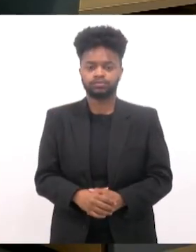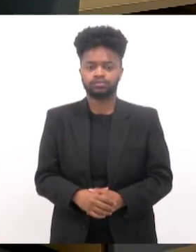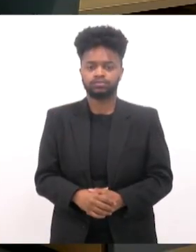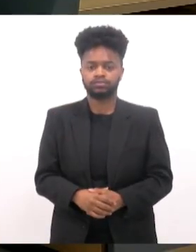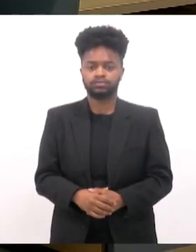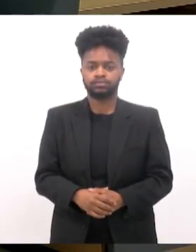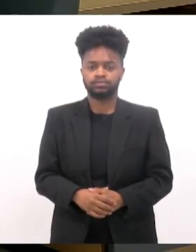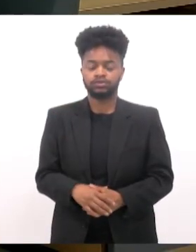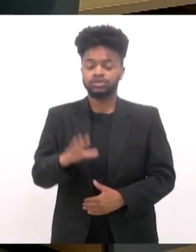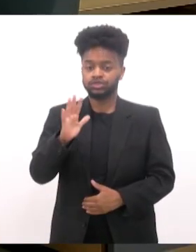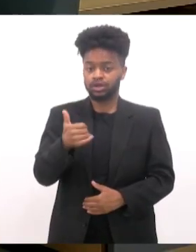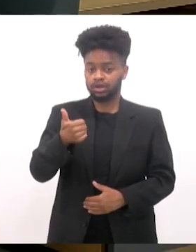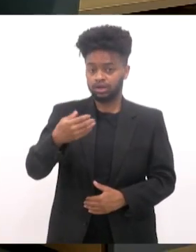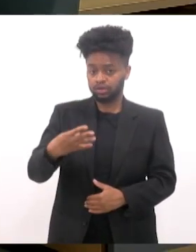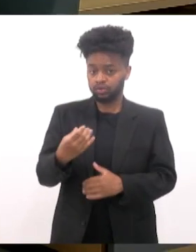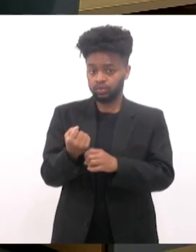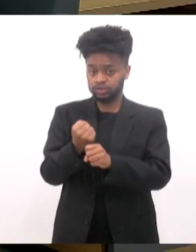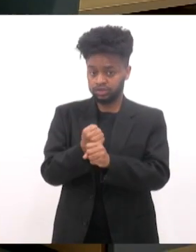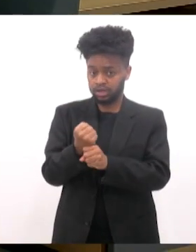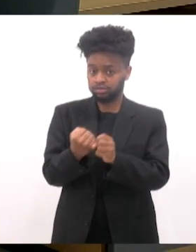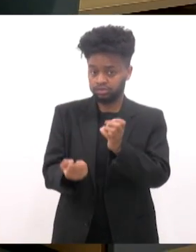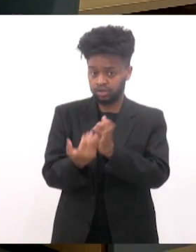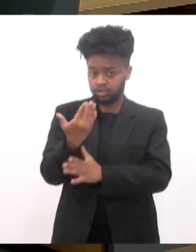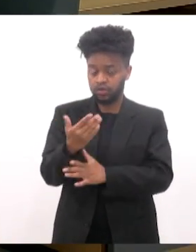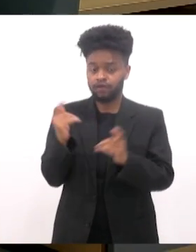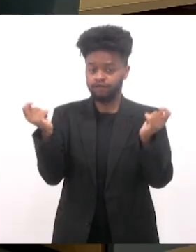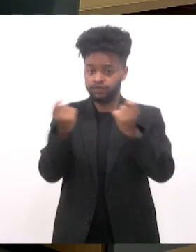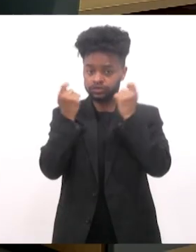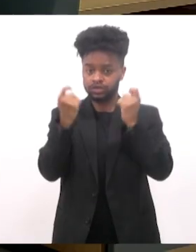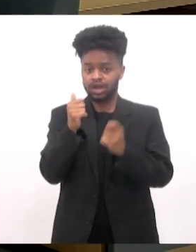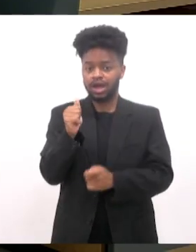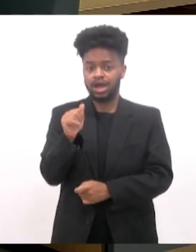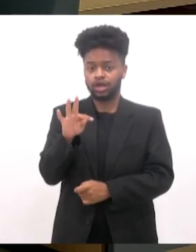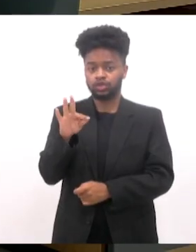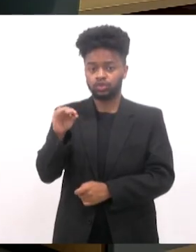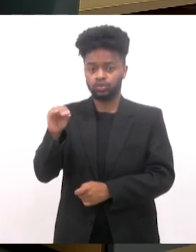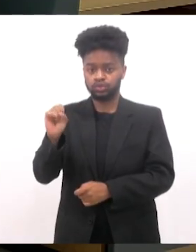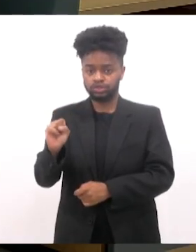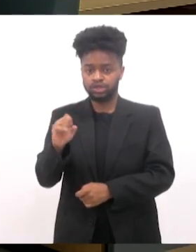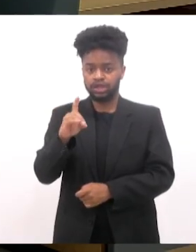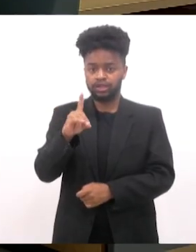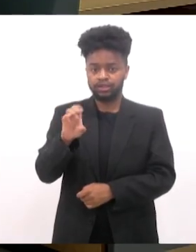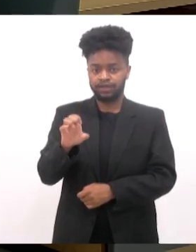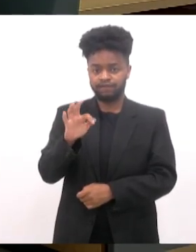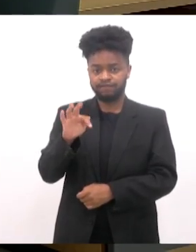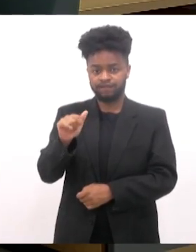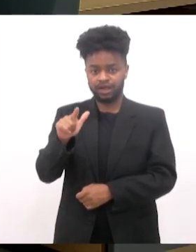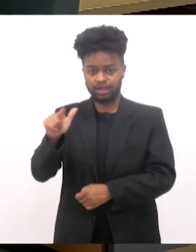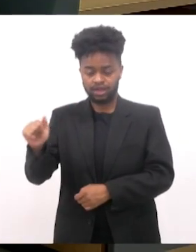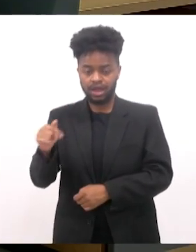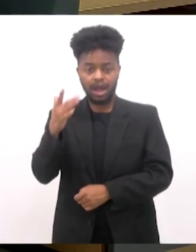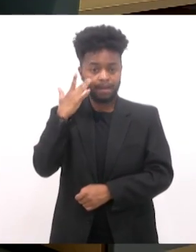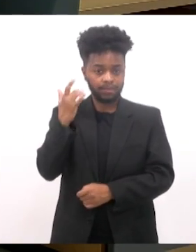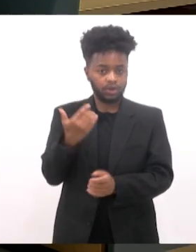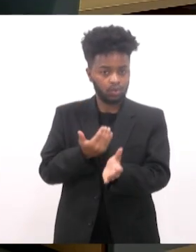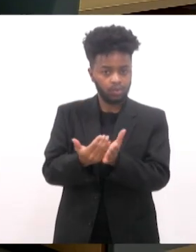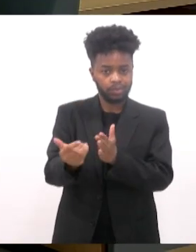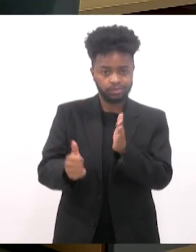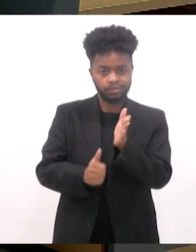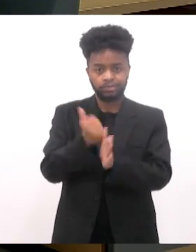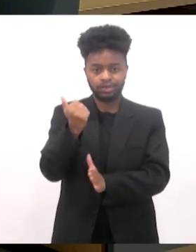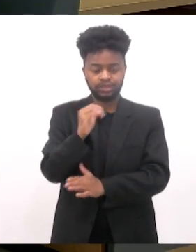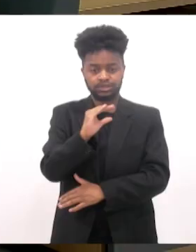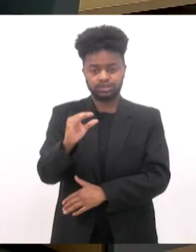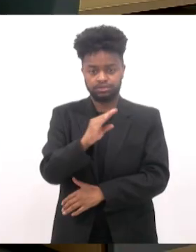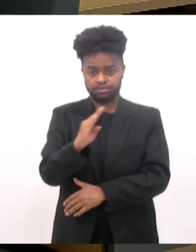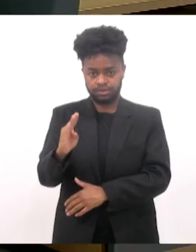Criado há 14 anos, o Festival Atos de Fala está de volta para sua 7ª edição a partir de amanhã pela primeira vez no